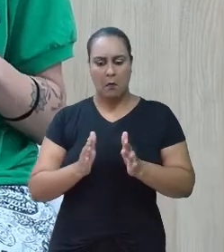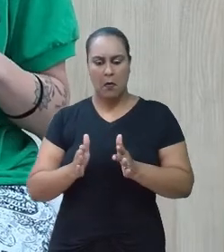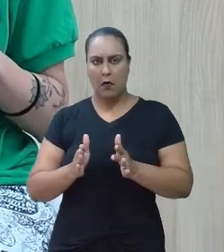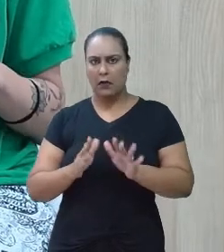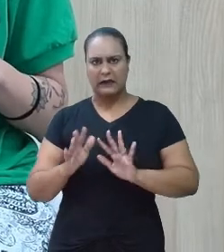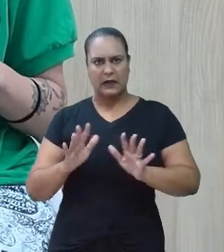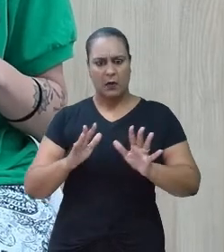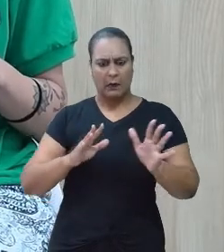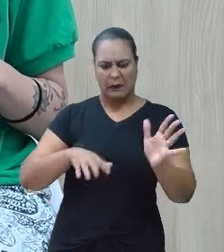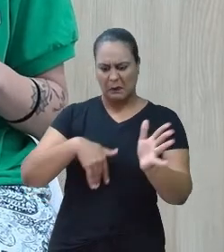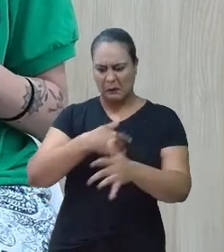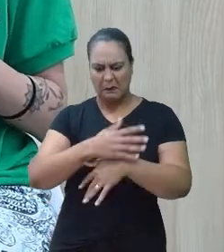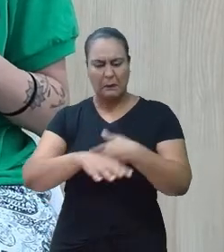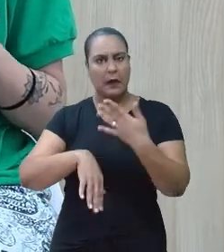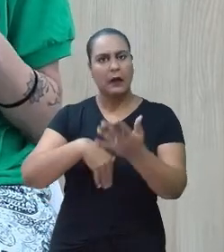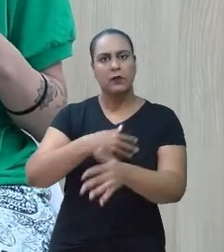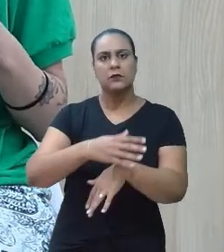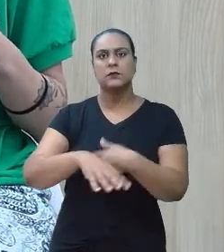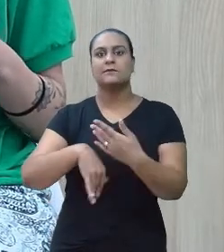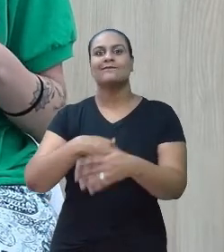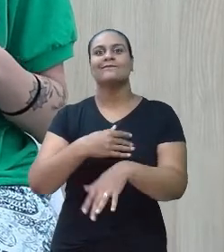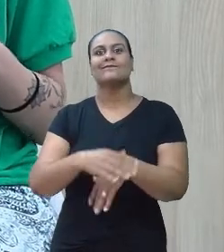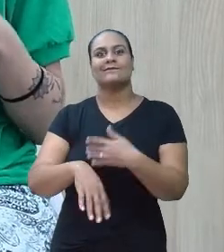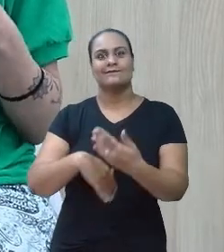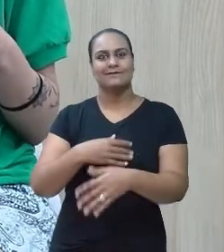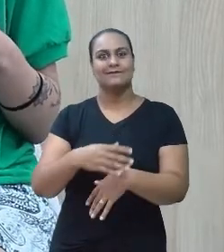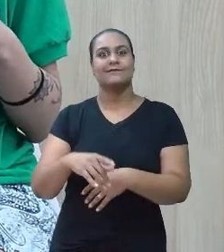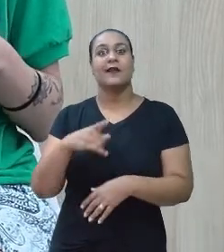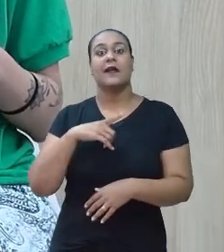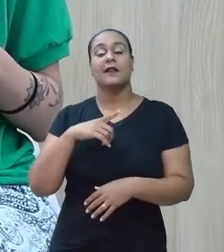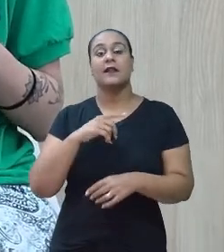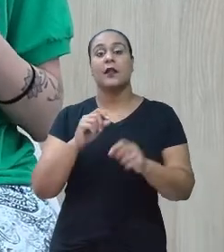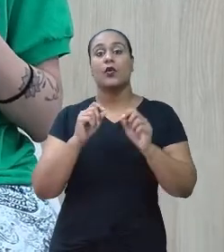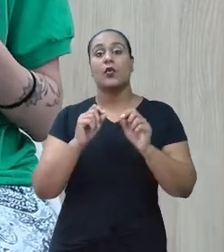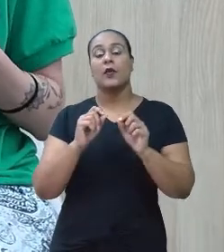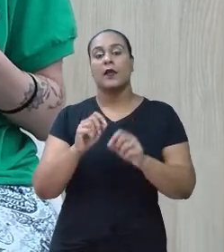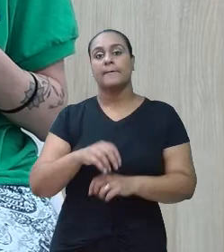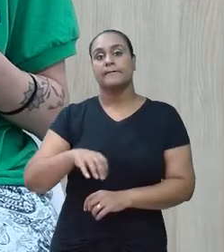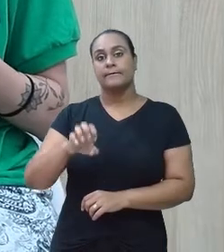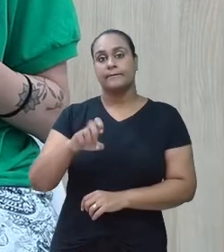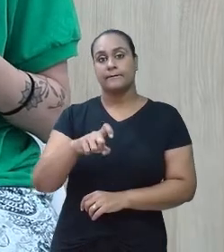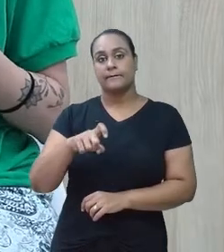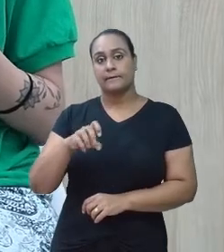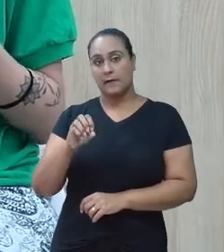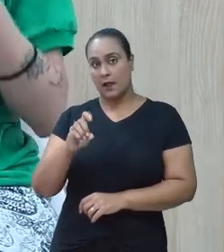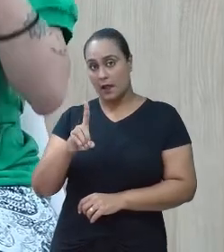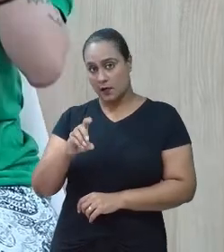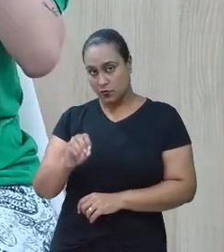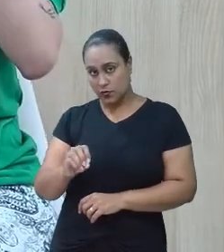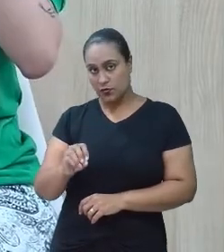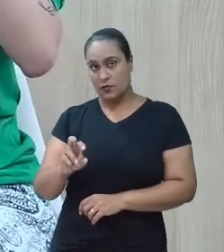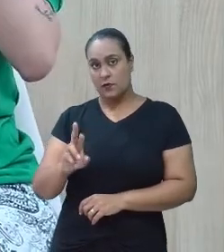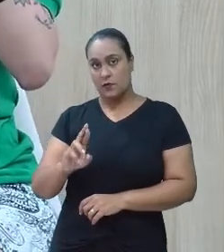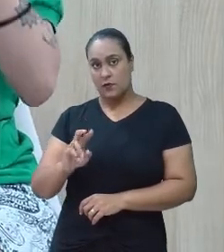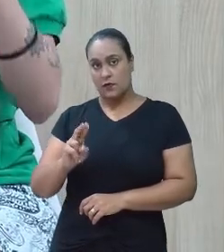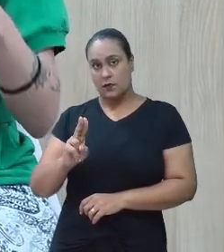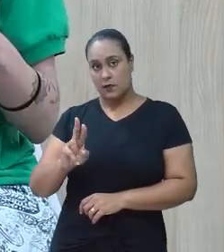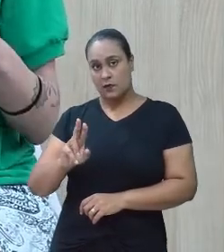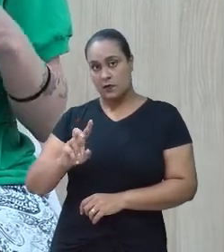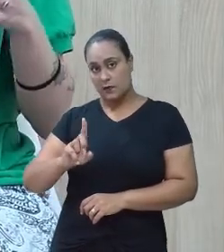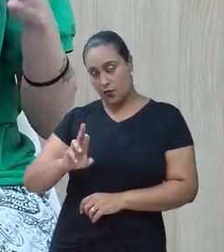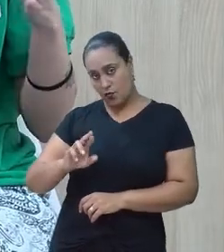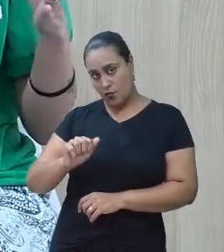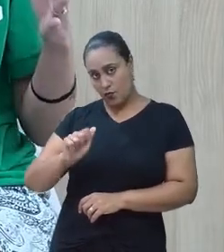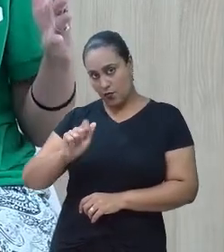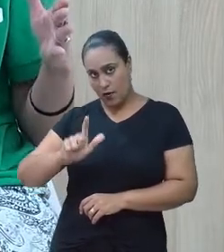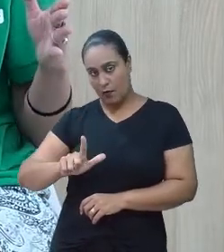pouco ali desordenado e a gente chama de êxodo rural intenso, né? Então é exatamente isso. Os